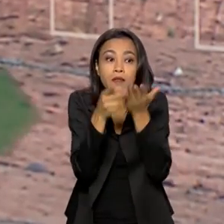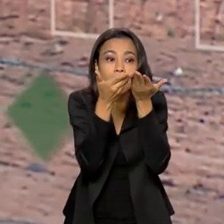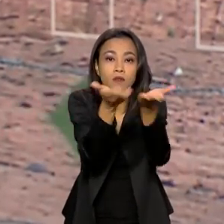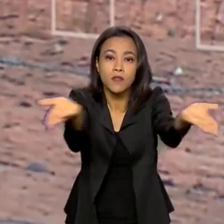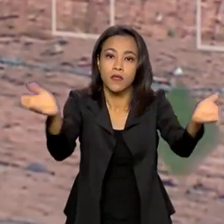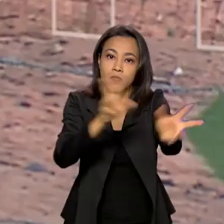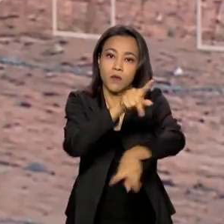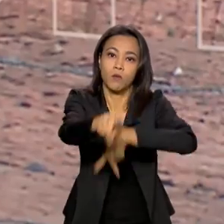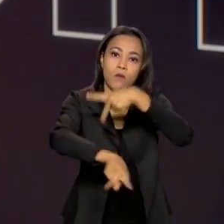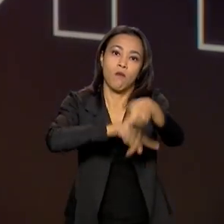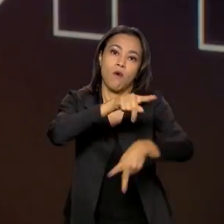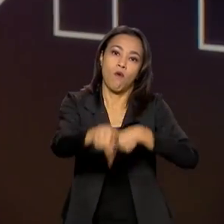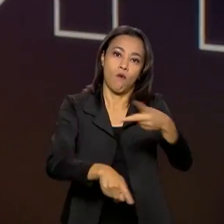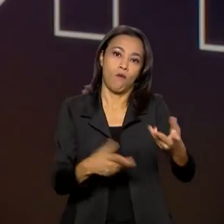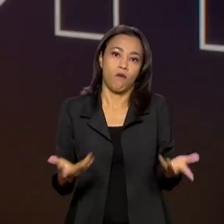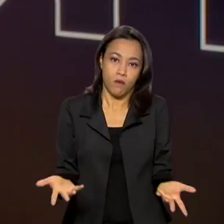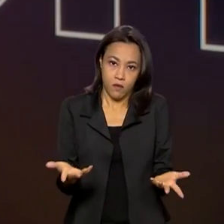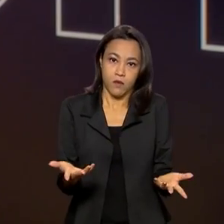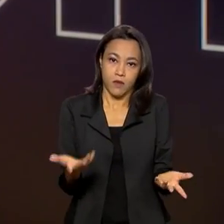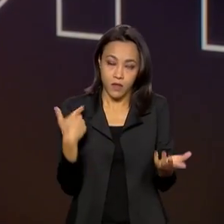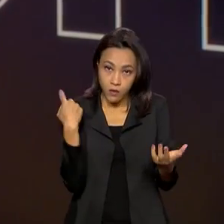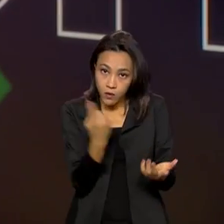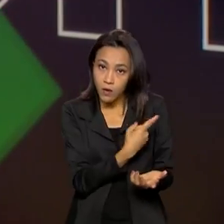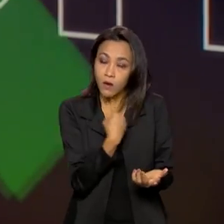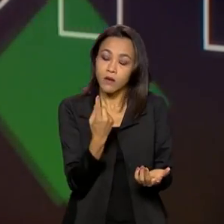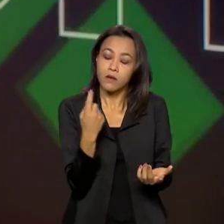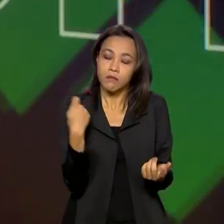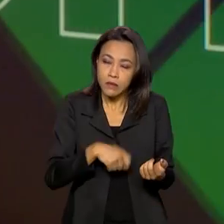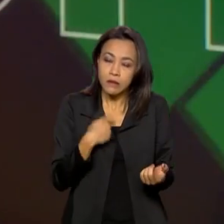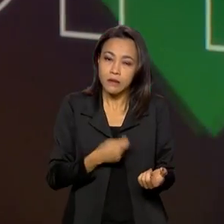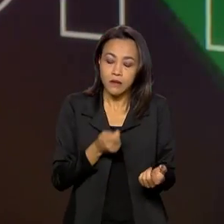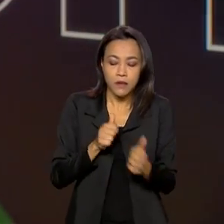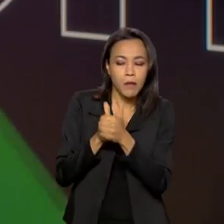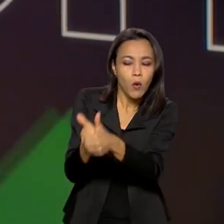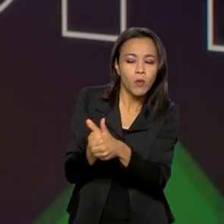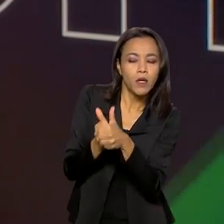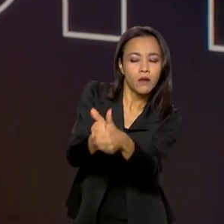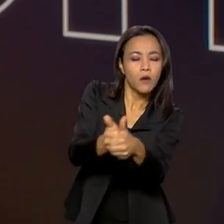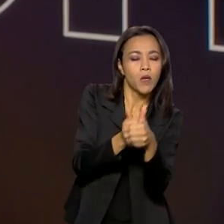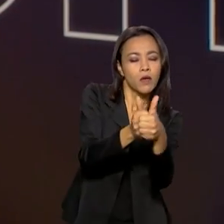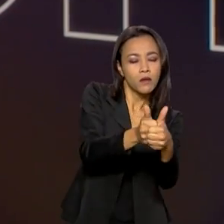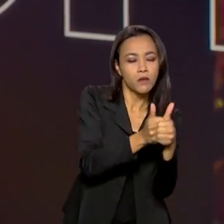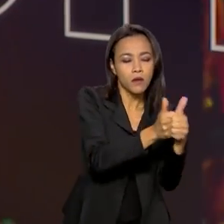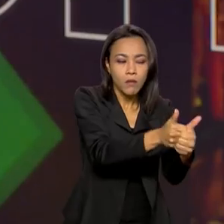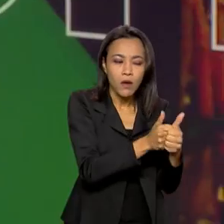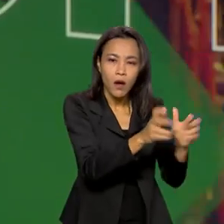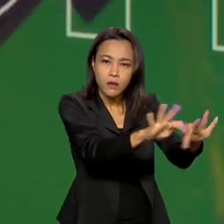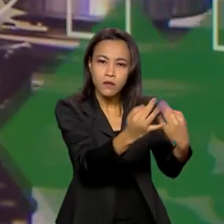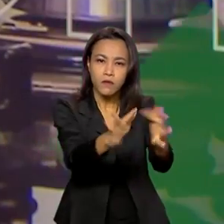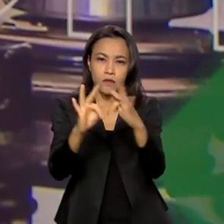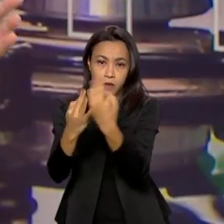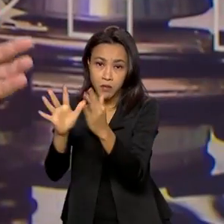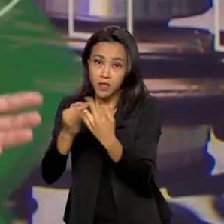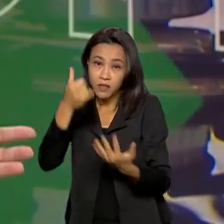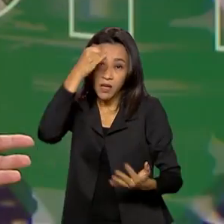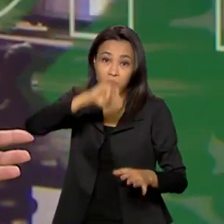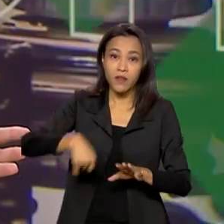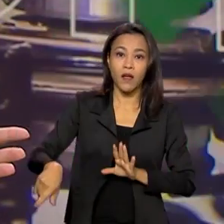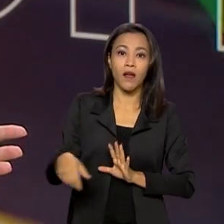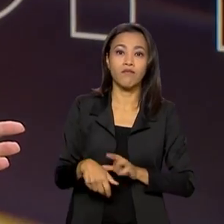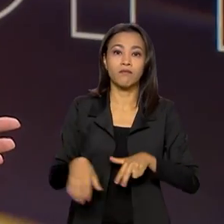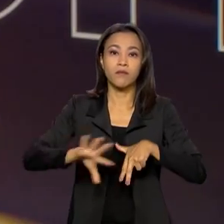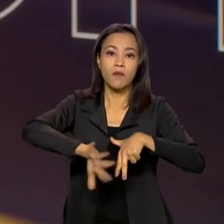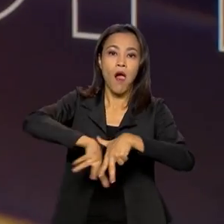é essa a fonte do dinheiro público então nós temos que assistir as pessoas que precisam e evitar também o desvio de